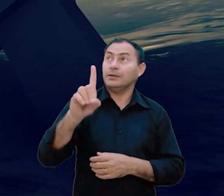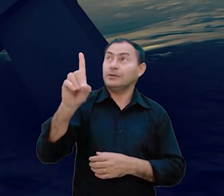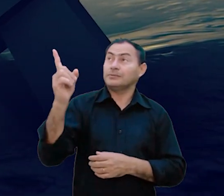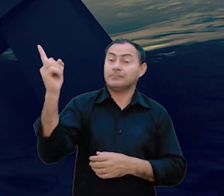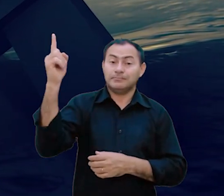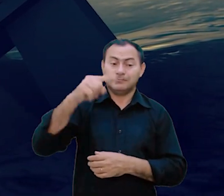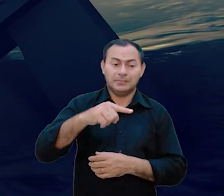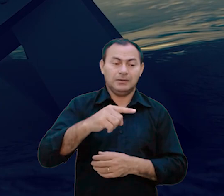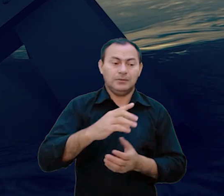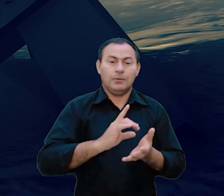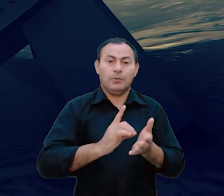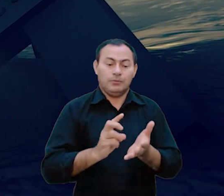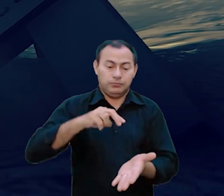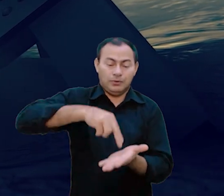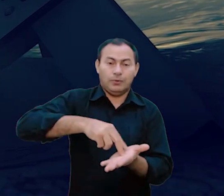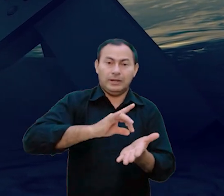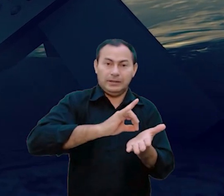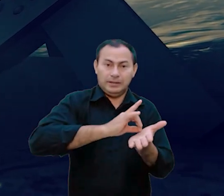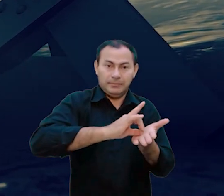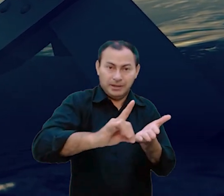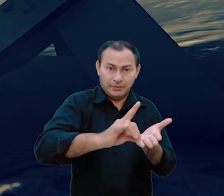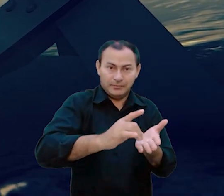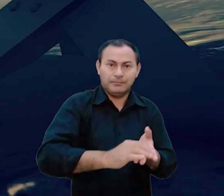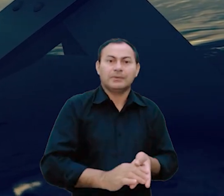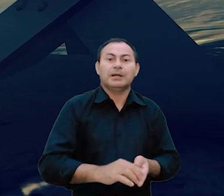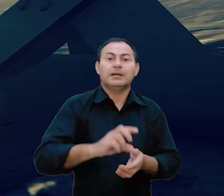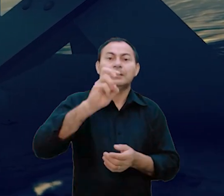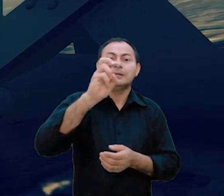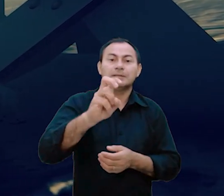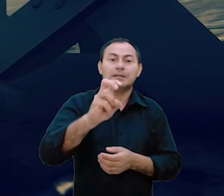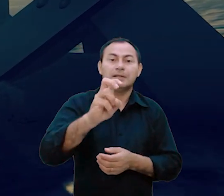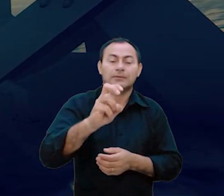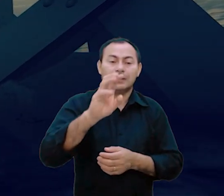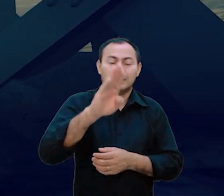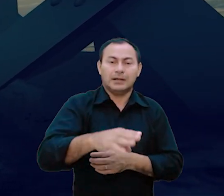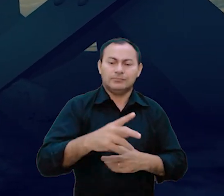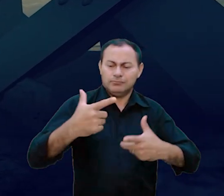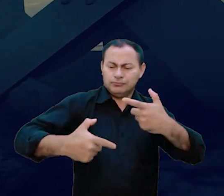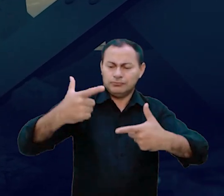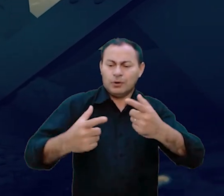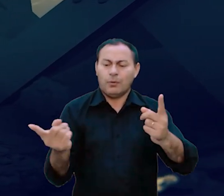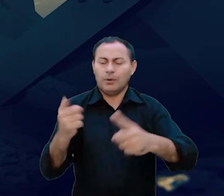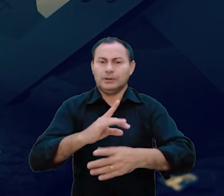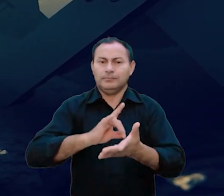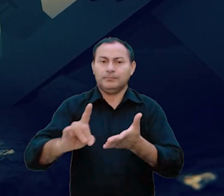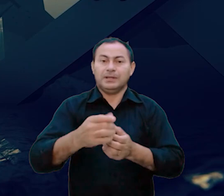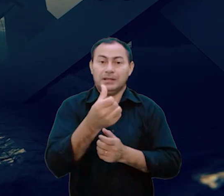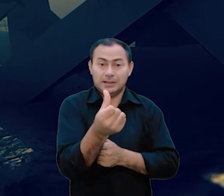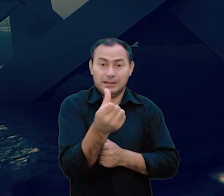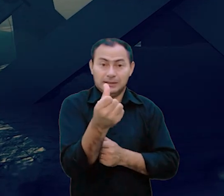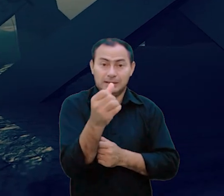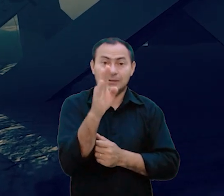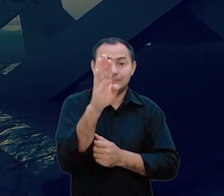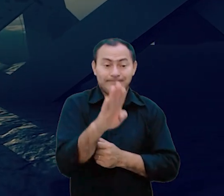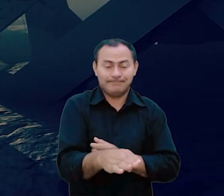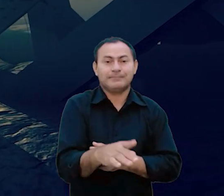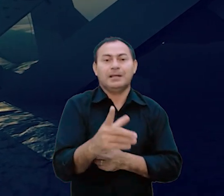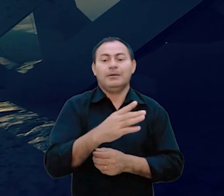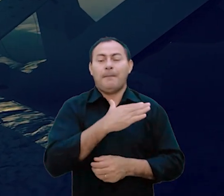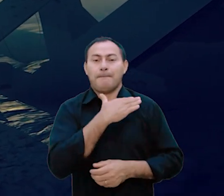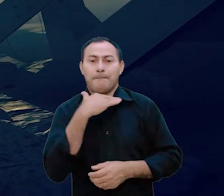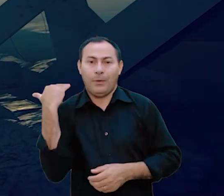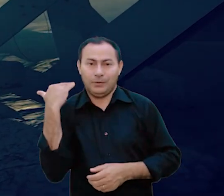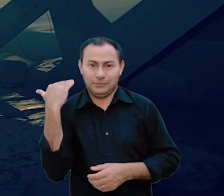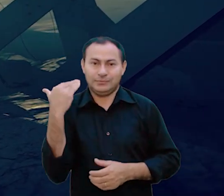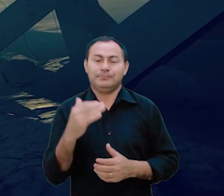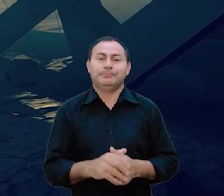Deus levantava um inimigo. Às 5 horas, eles entravam em guerra contra esse inimigo. E às 6 horas,